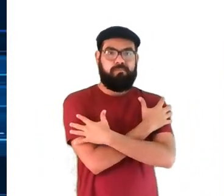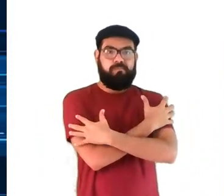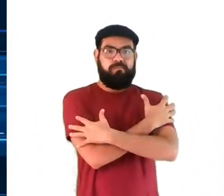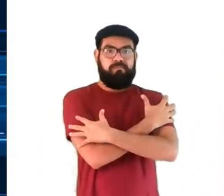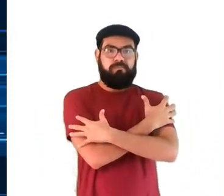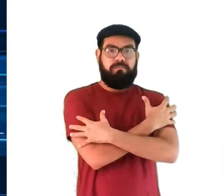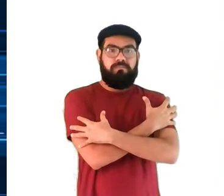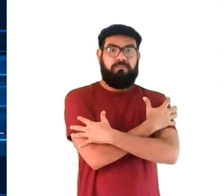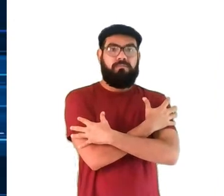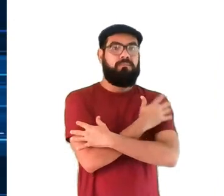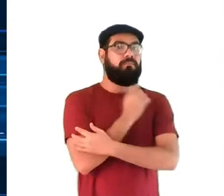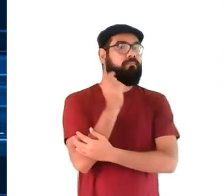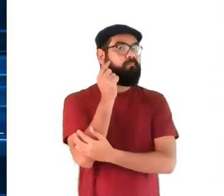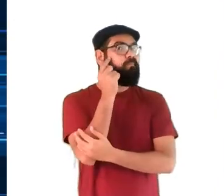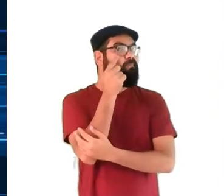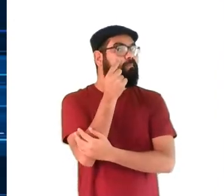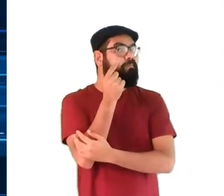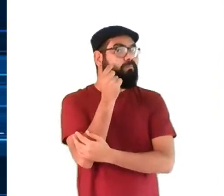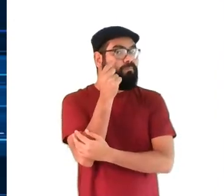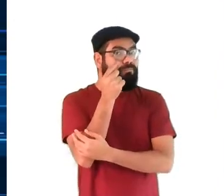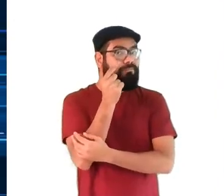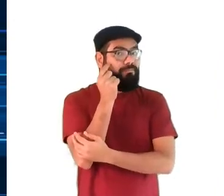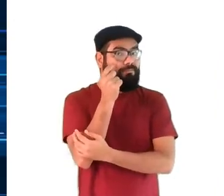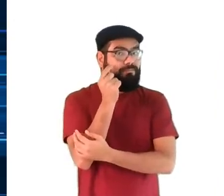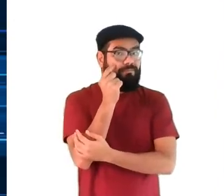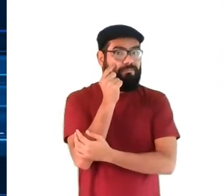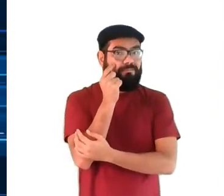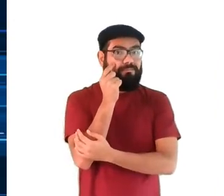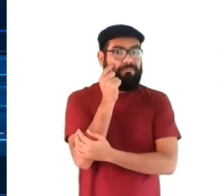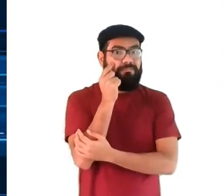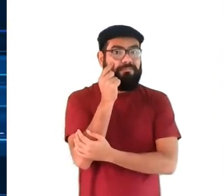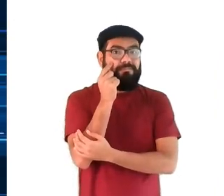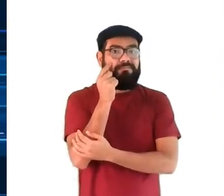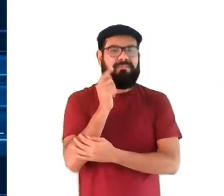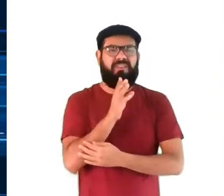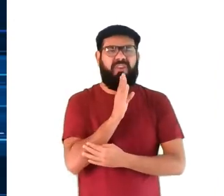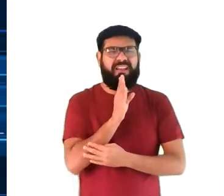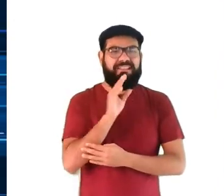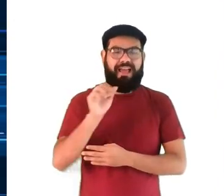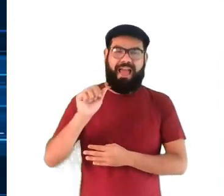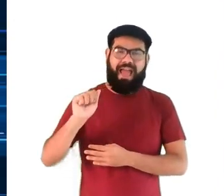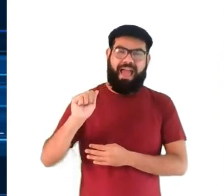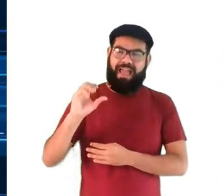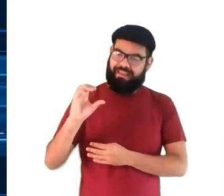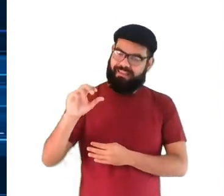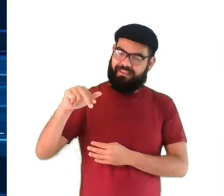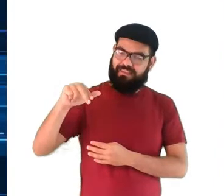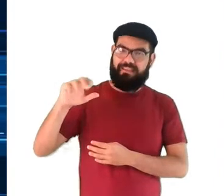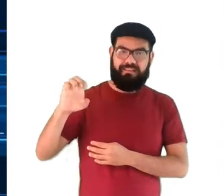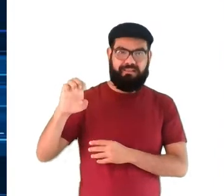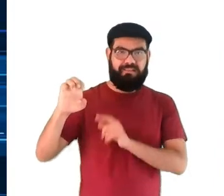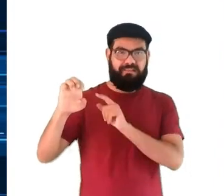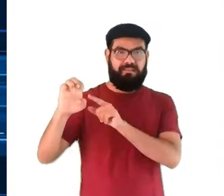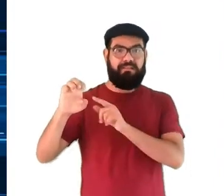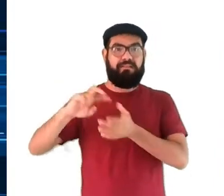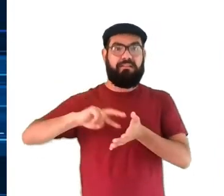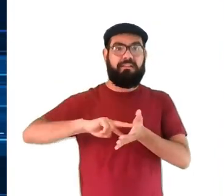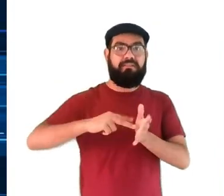acne, as alterações da acne, todo mundo sabe que é espinha, né? Aquela indesejável espinha. Alterações na